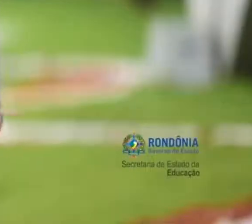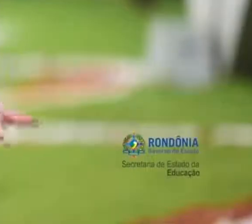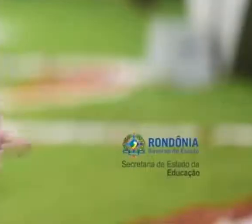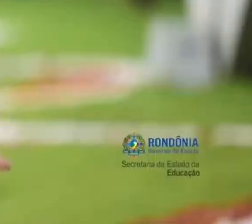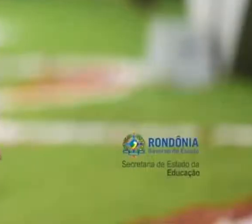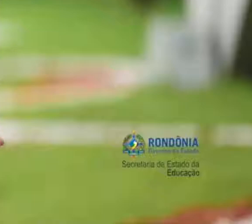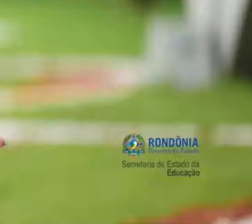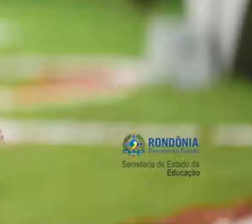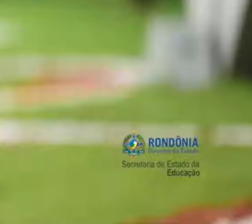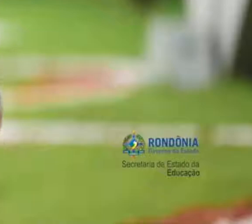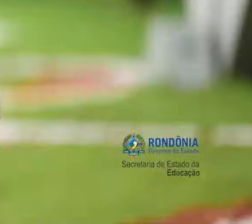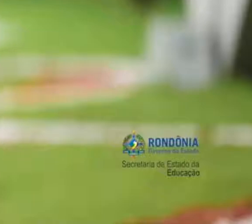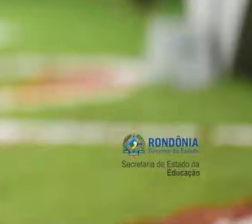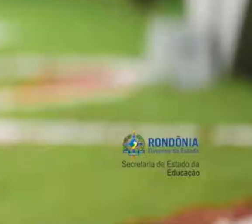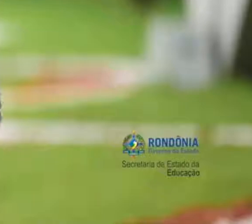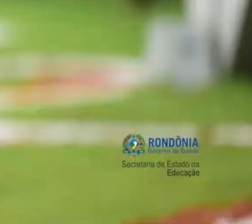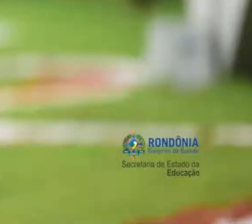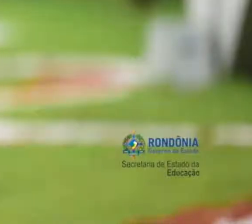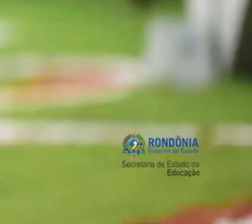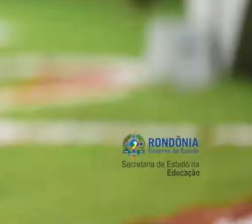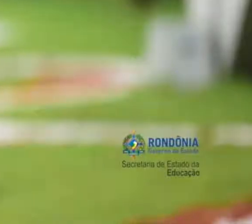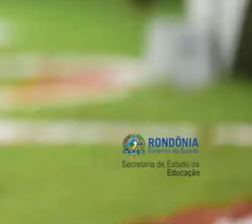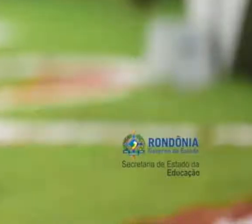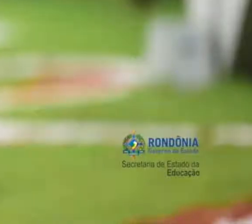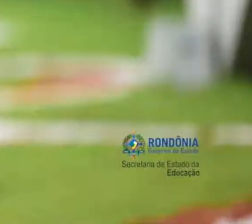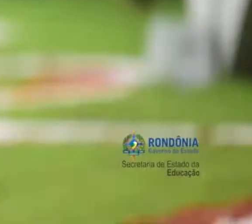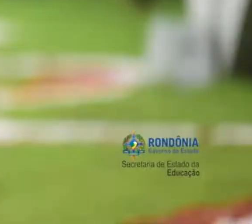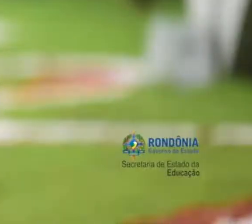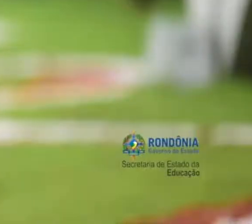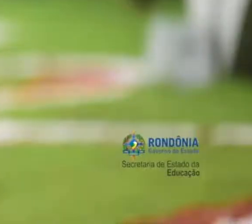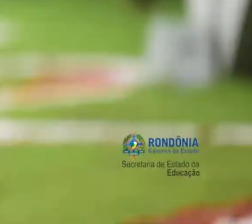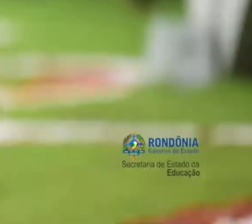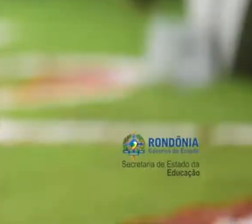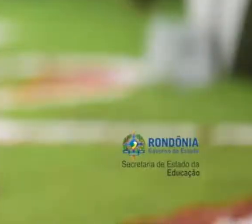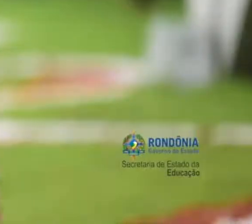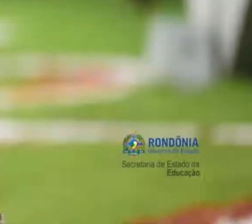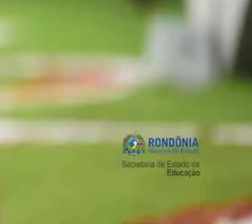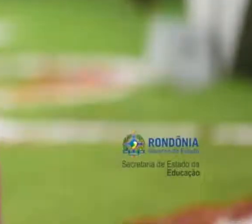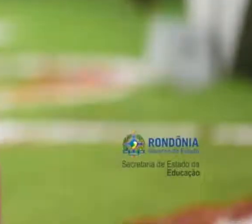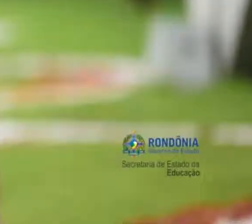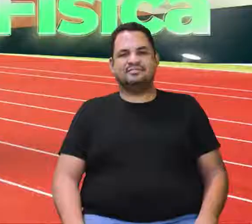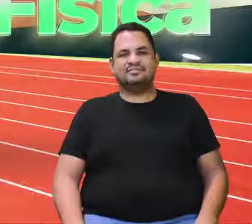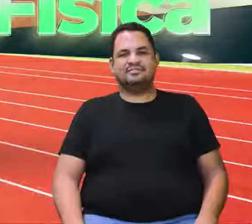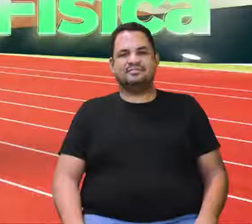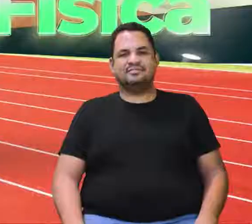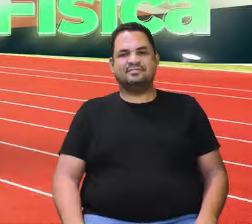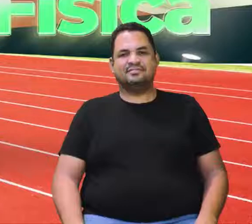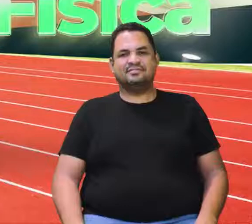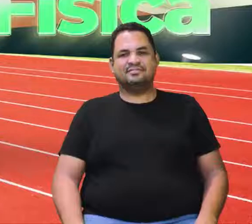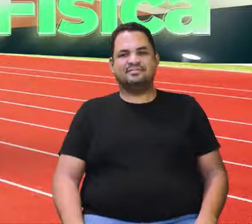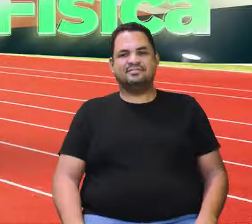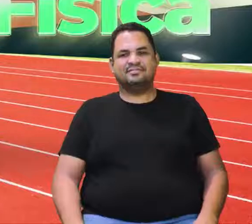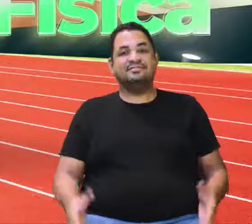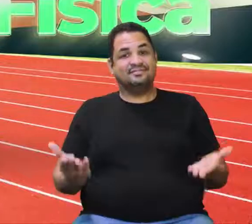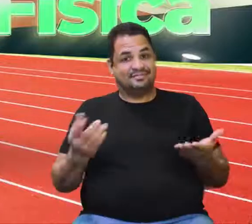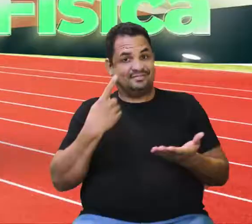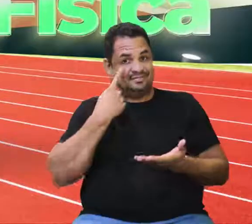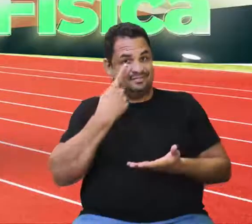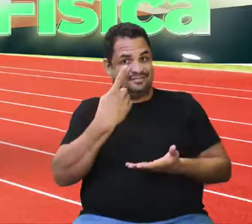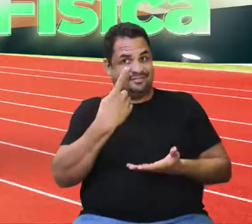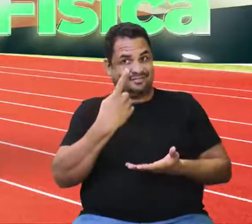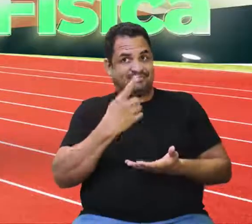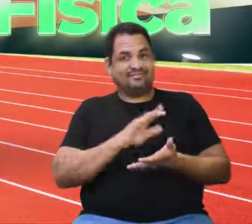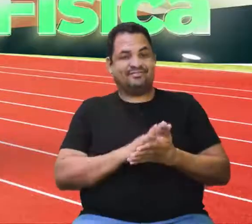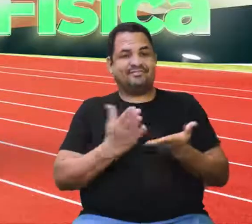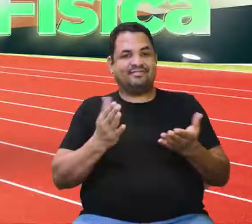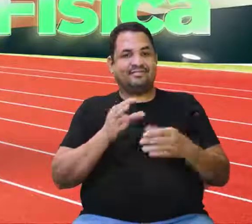de cuidarmos da nossa postura? Bom, agora a aula continua com vocês, aí do estúdio. Tchau! Olha aí,